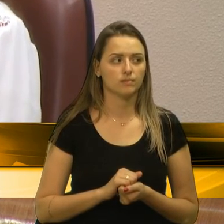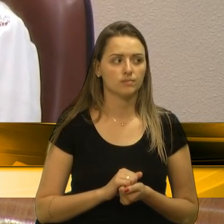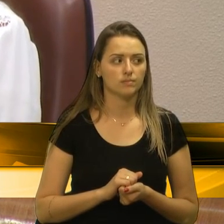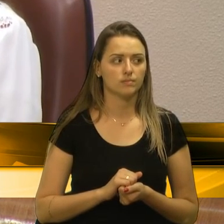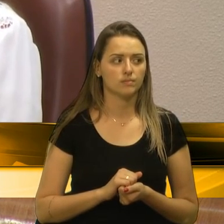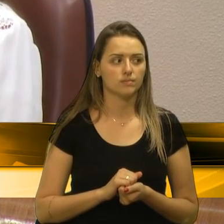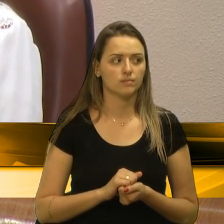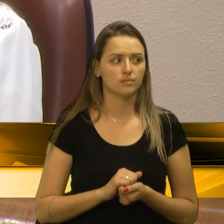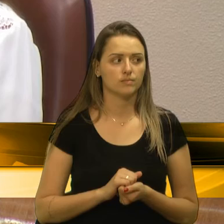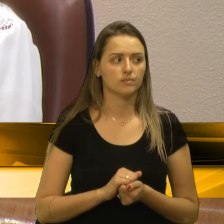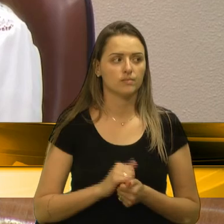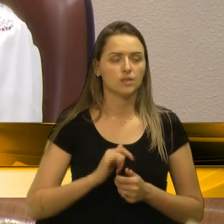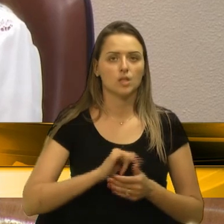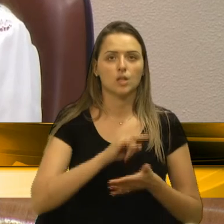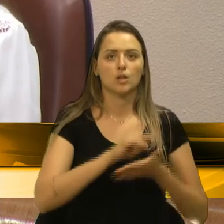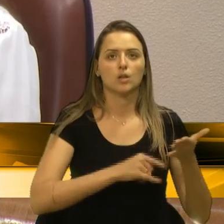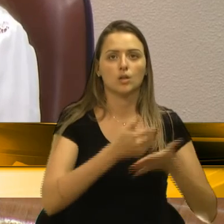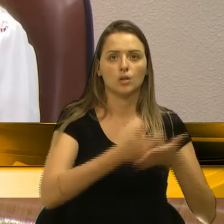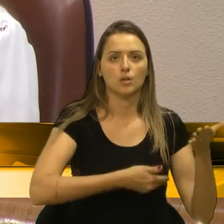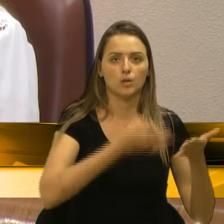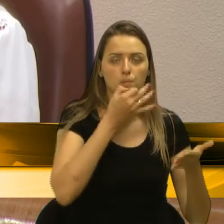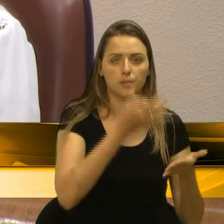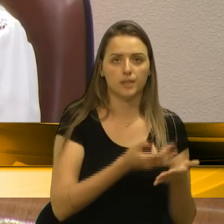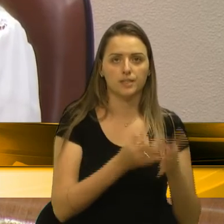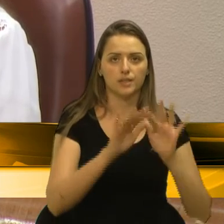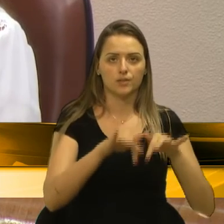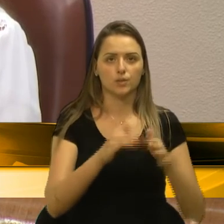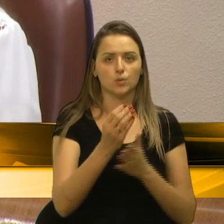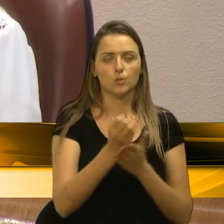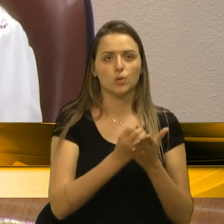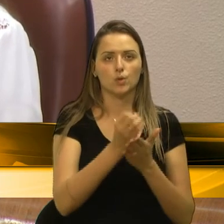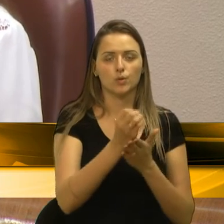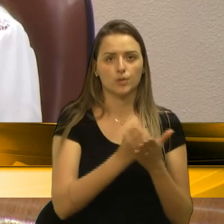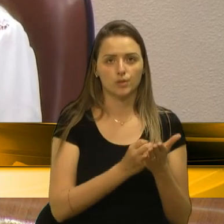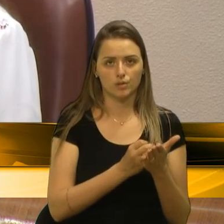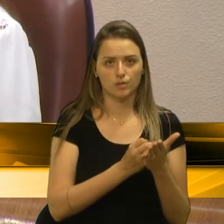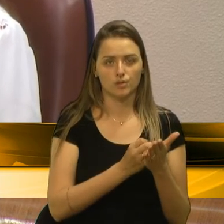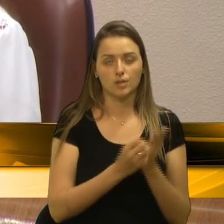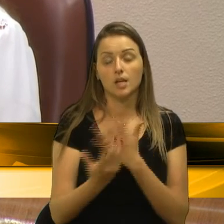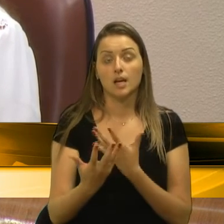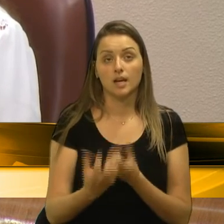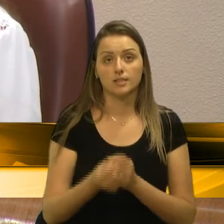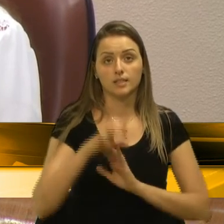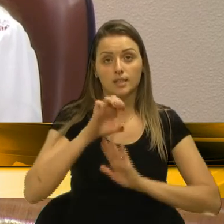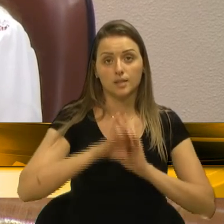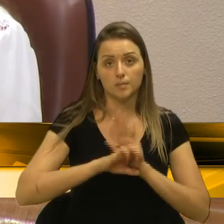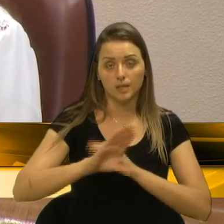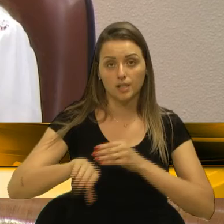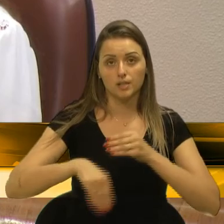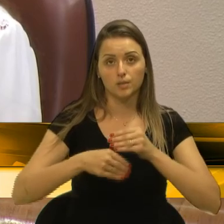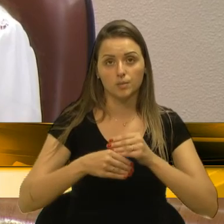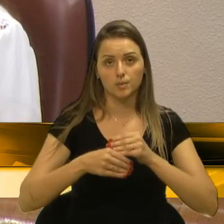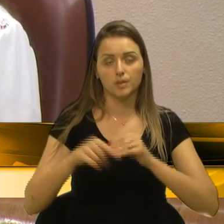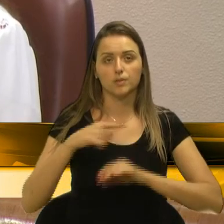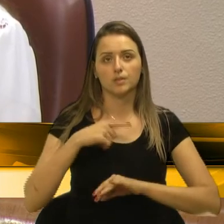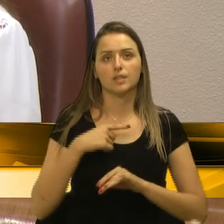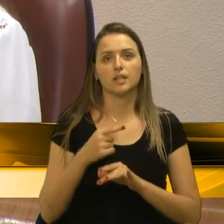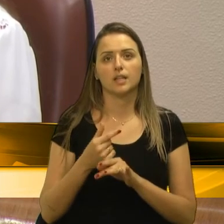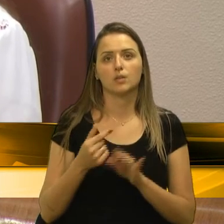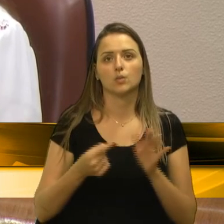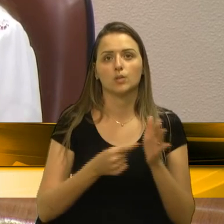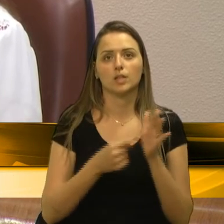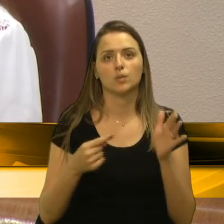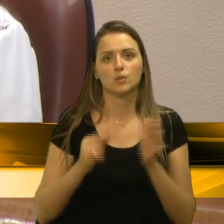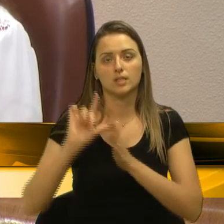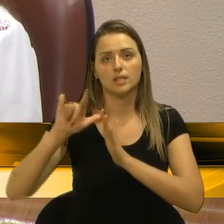para ser encerrado sob pena de arquivamento de ofício. Permitir emendas ou aditamentos após o recebimento da denúncia, especialmente